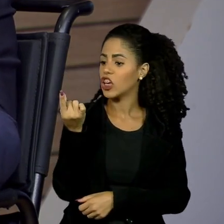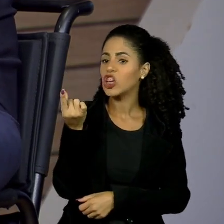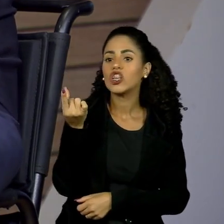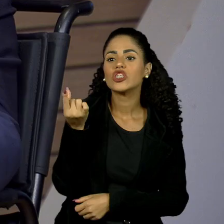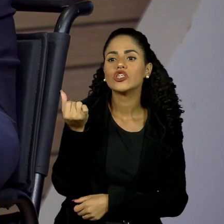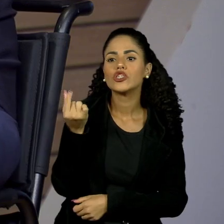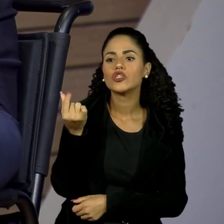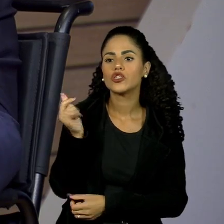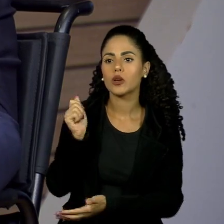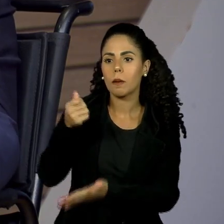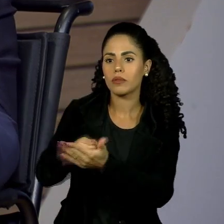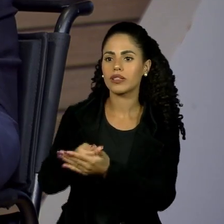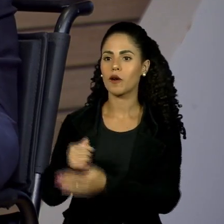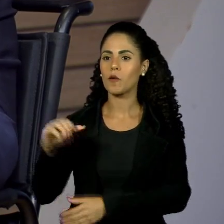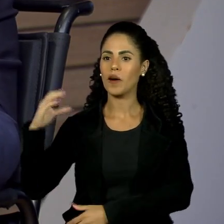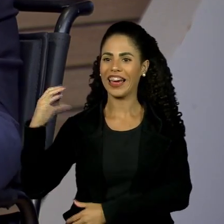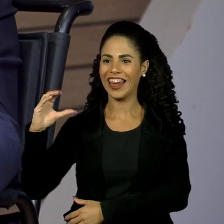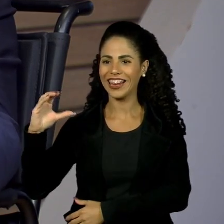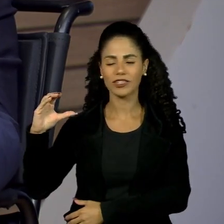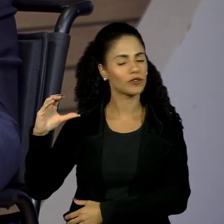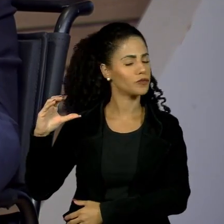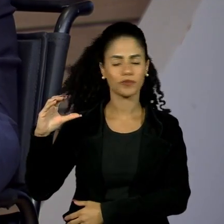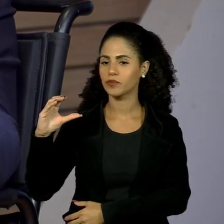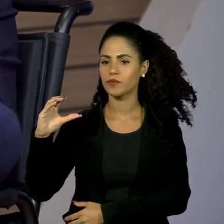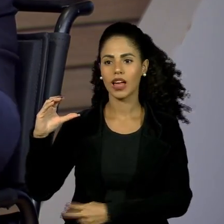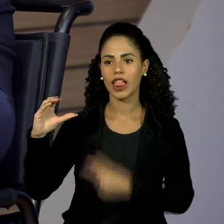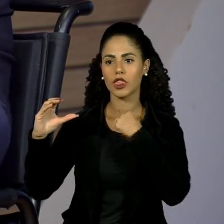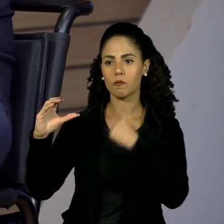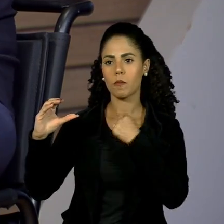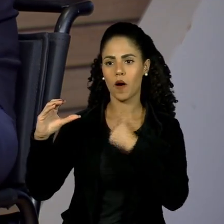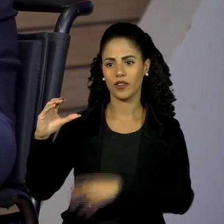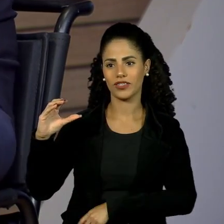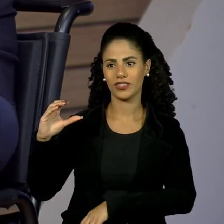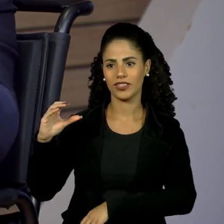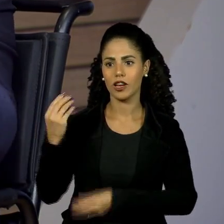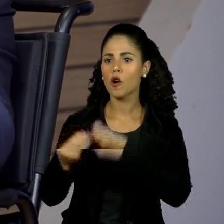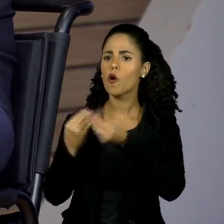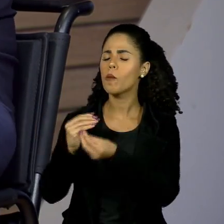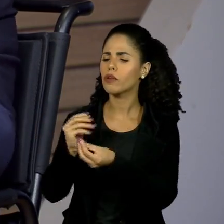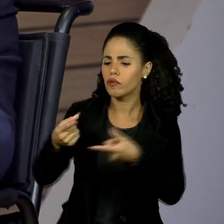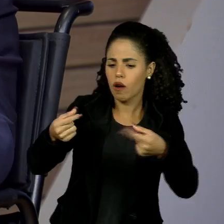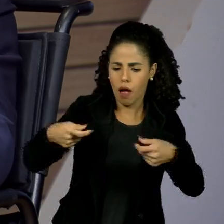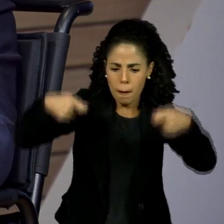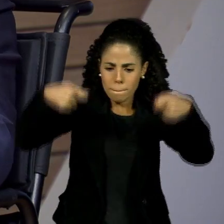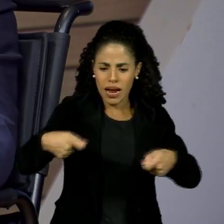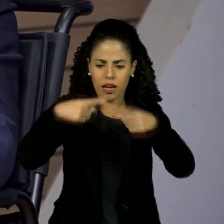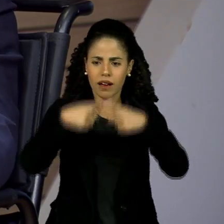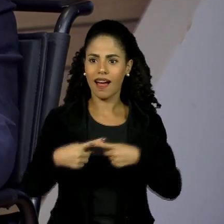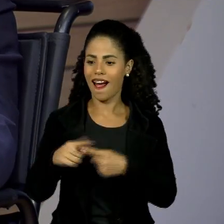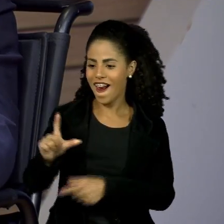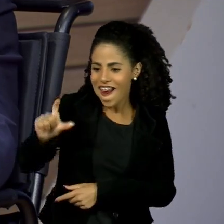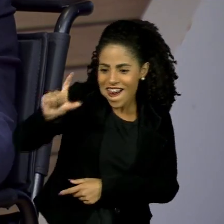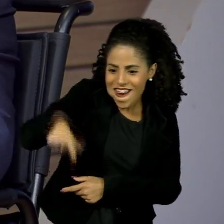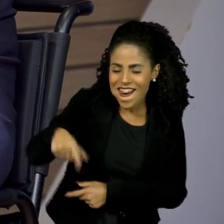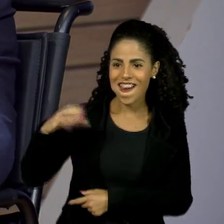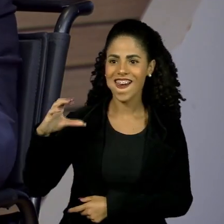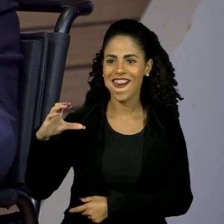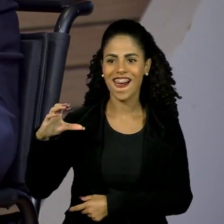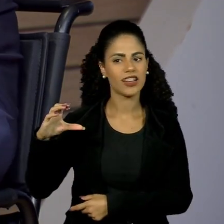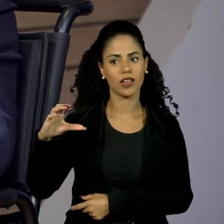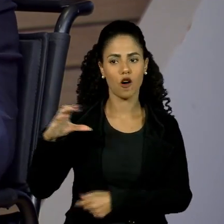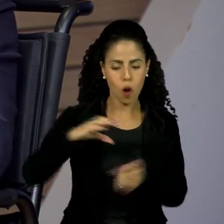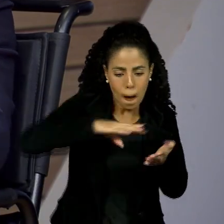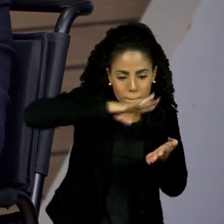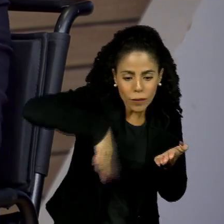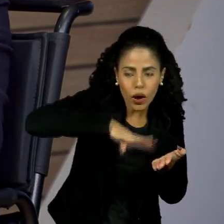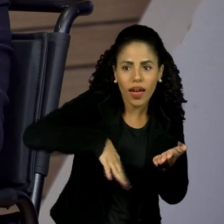que não é dele, com crédito. Então, ele não pode apostar, da forma como está hoje, com cartão de crédito. Ele não pode receber um boleto. Ele